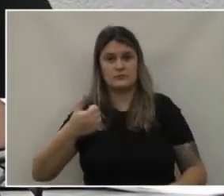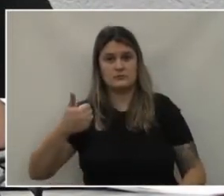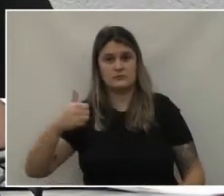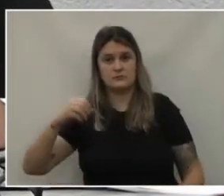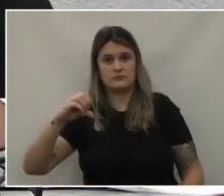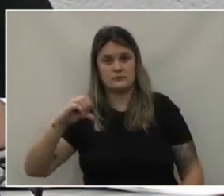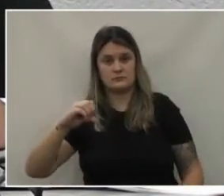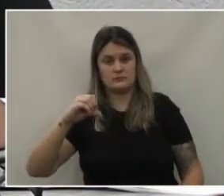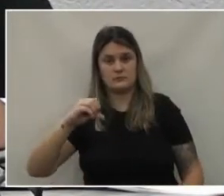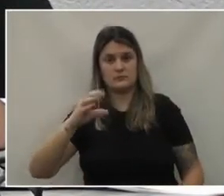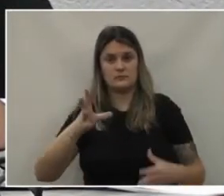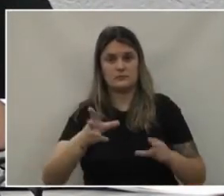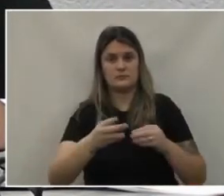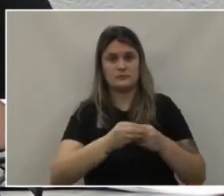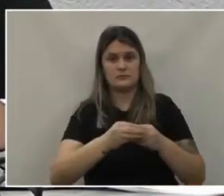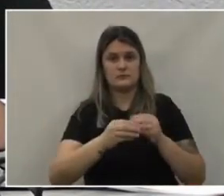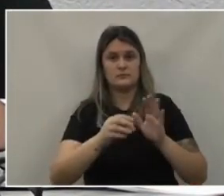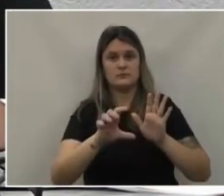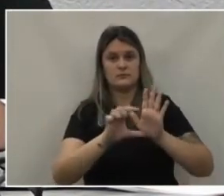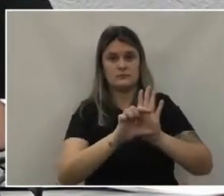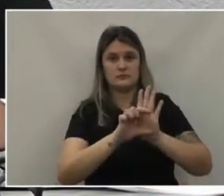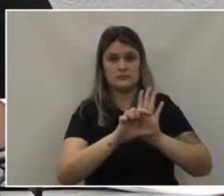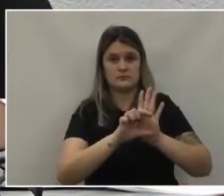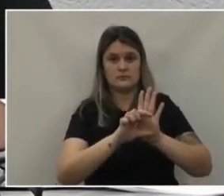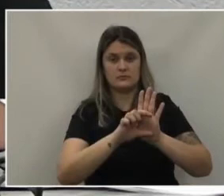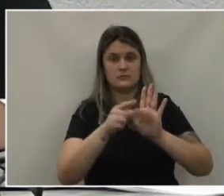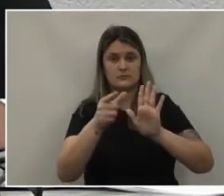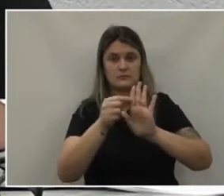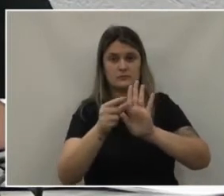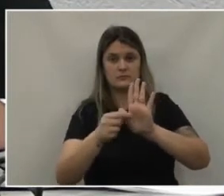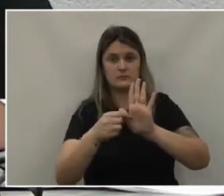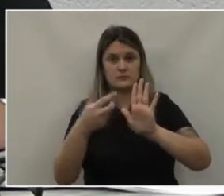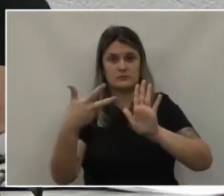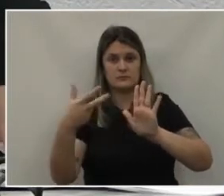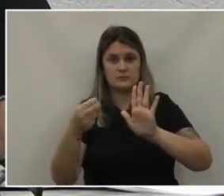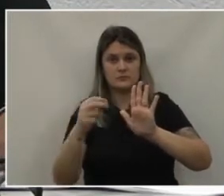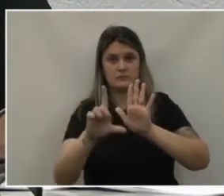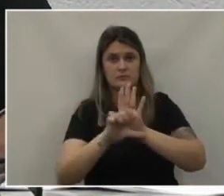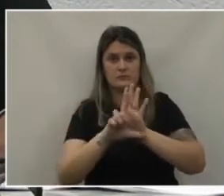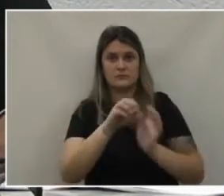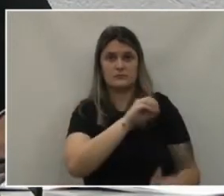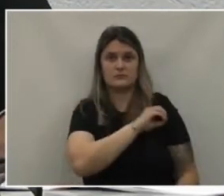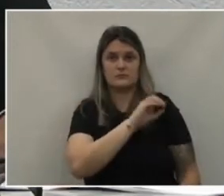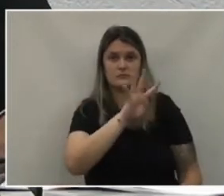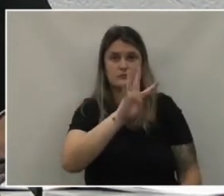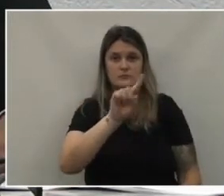41/2019. Acrescenta o parágrafo único ao artigo 30 da Lei número